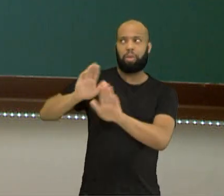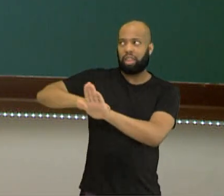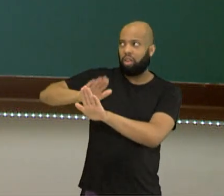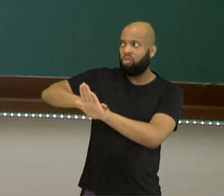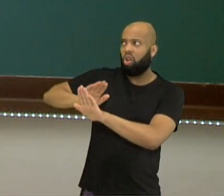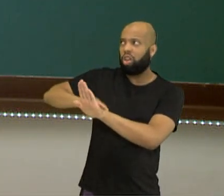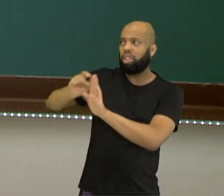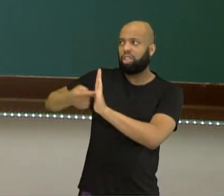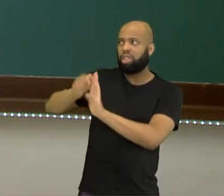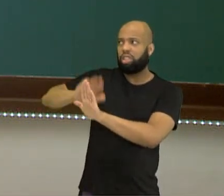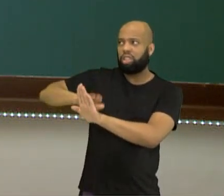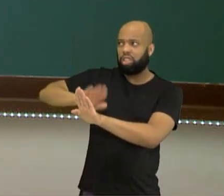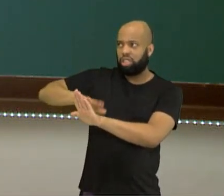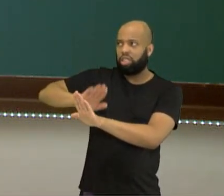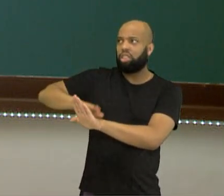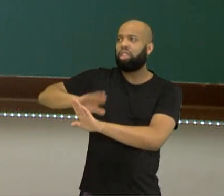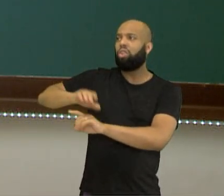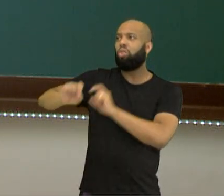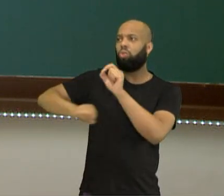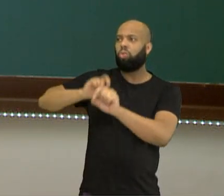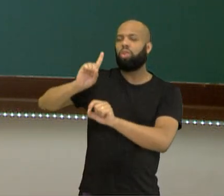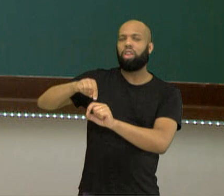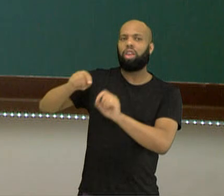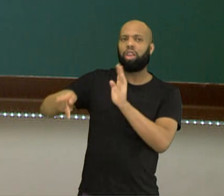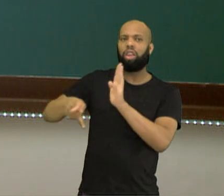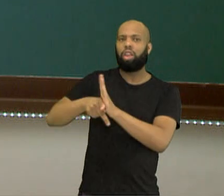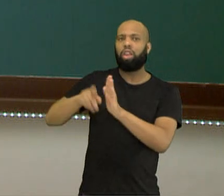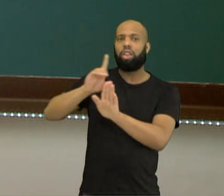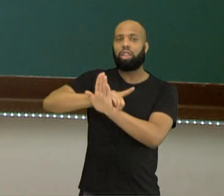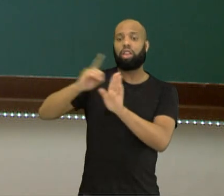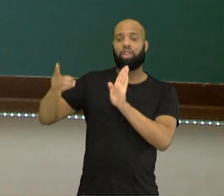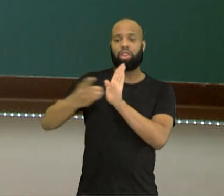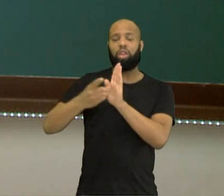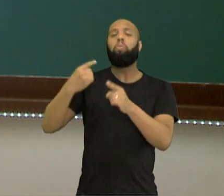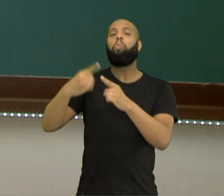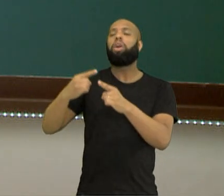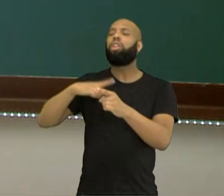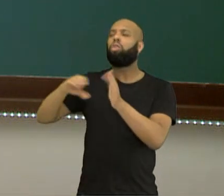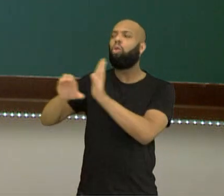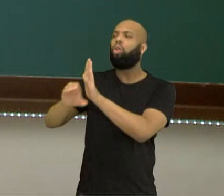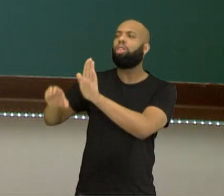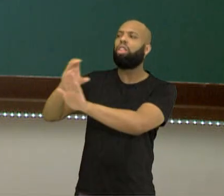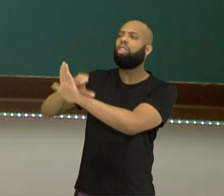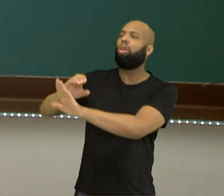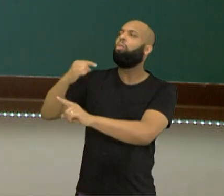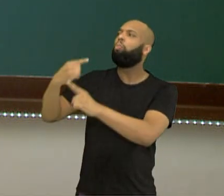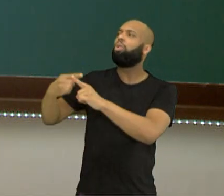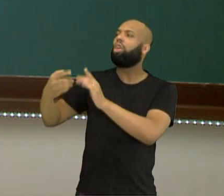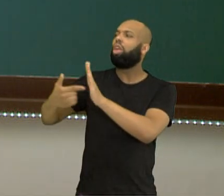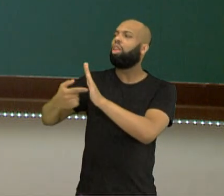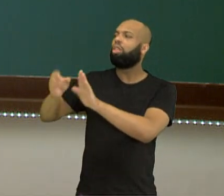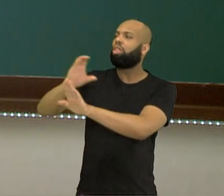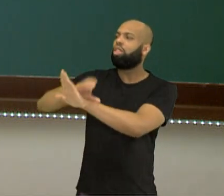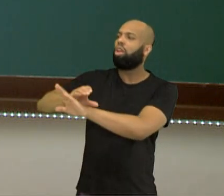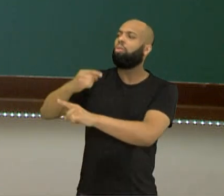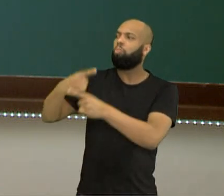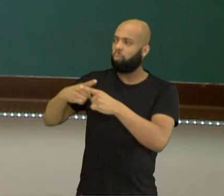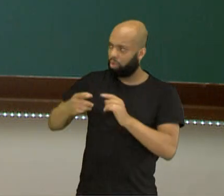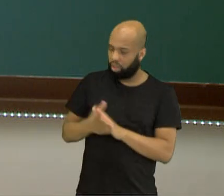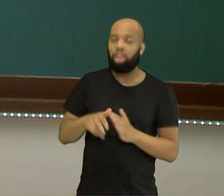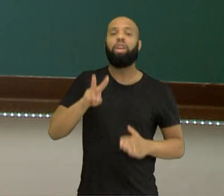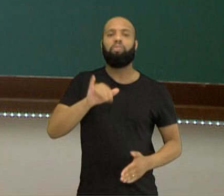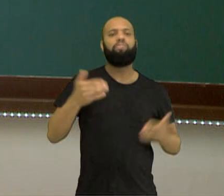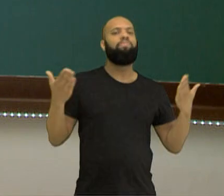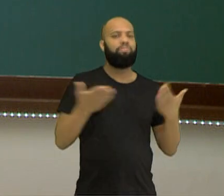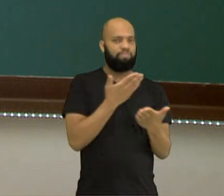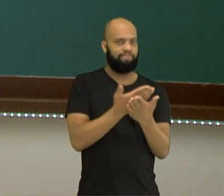metafórica, não tem que ser a denotação. Por que apareceu conotação aí, hein, professor? É isso que nós vamos ver